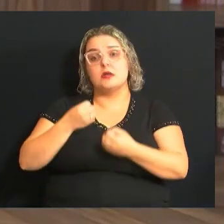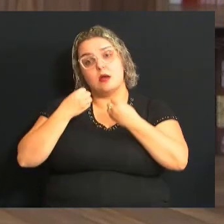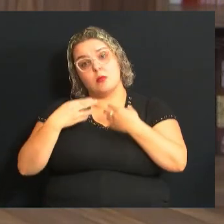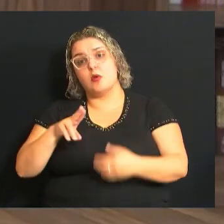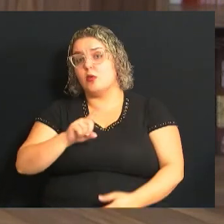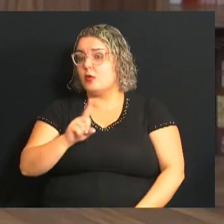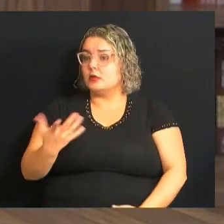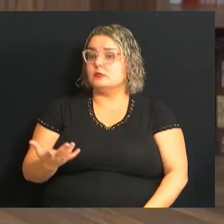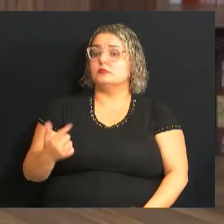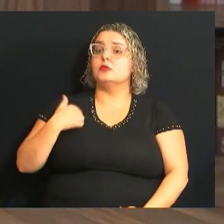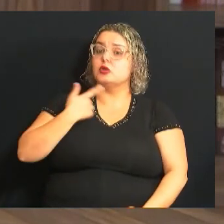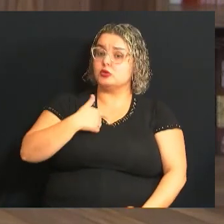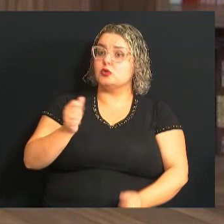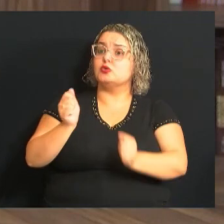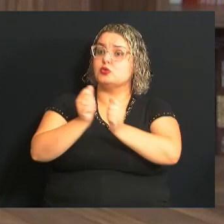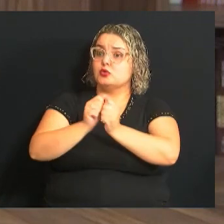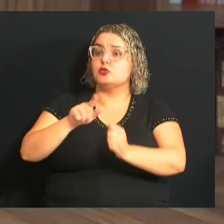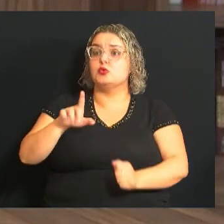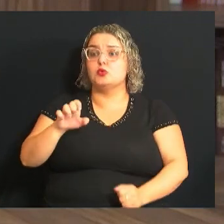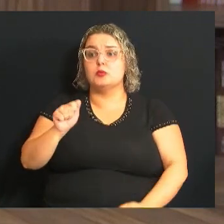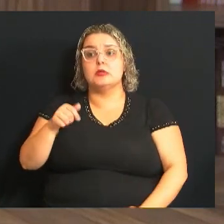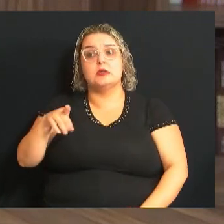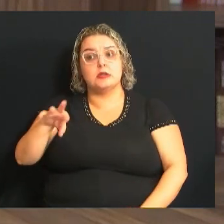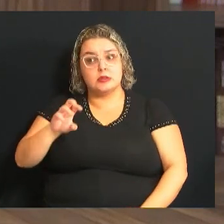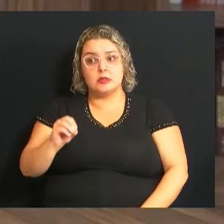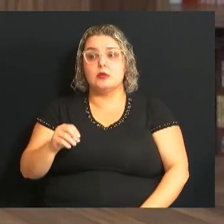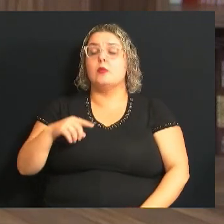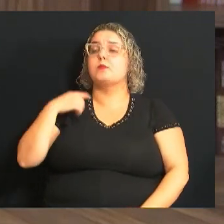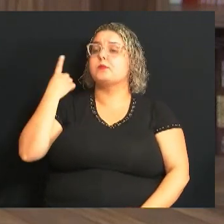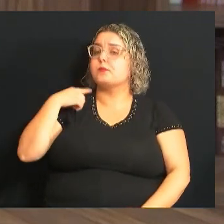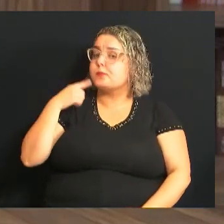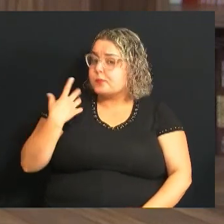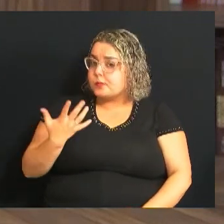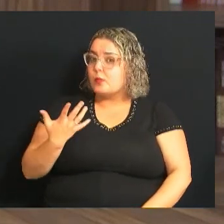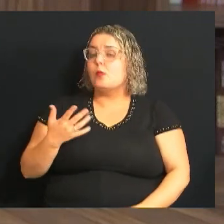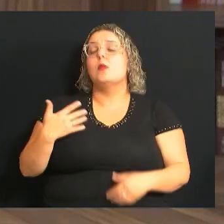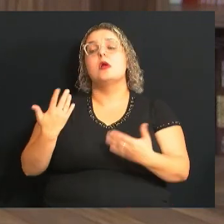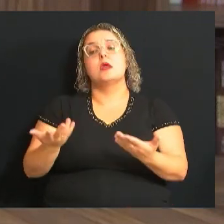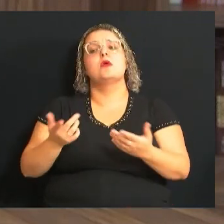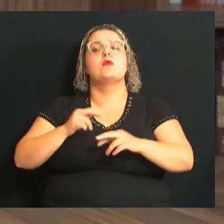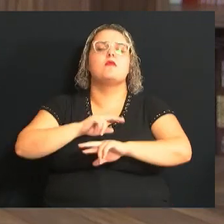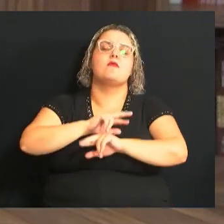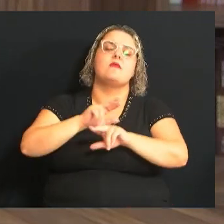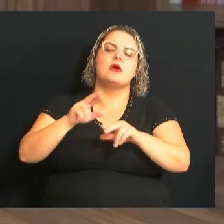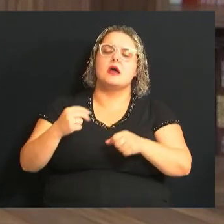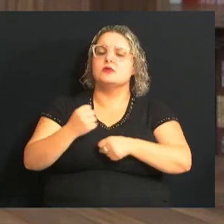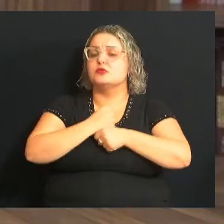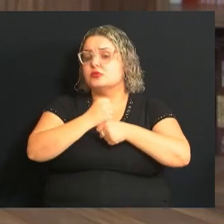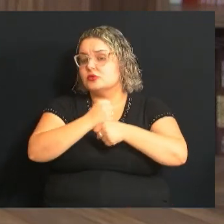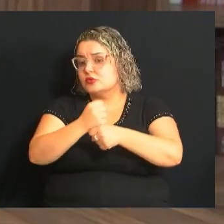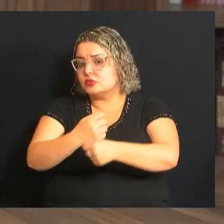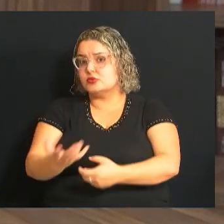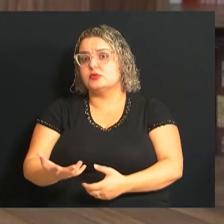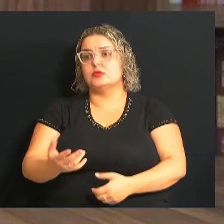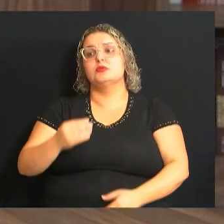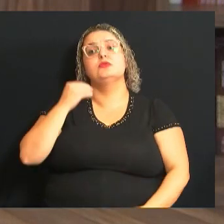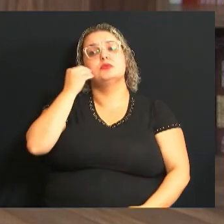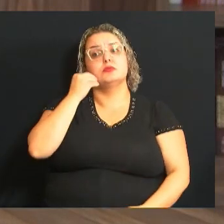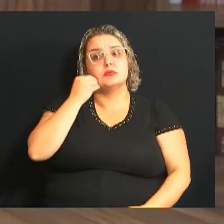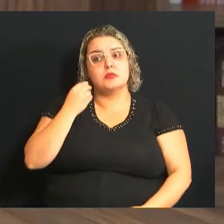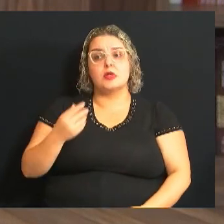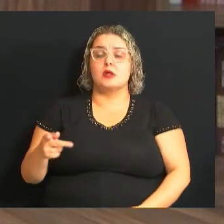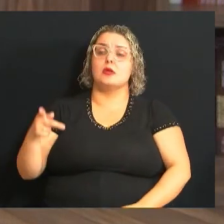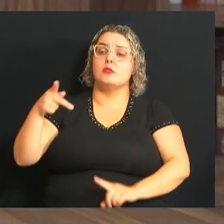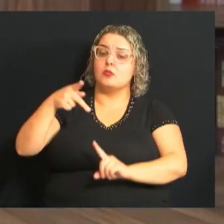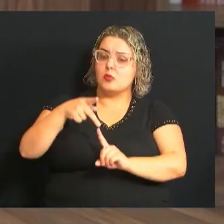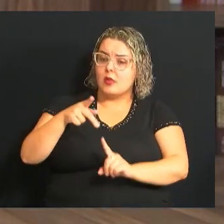estamos aqui com o Leandro Nagliatti, advogado, e com muitos anos aí de experiência em previdência. Leandro,